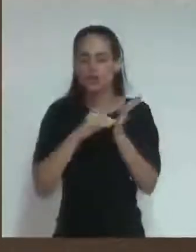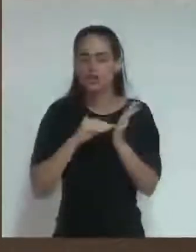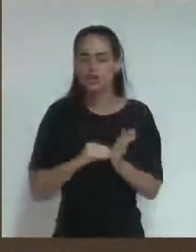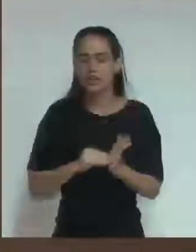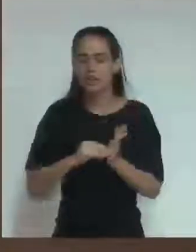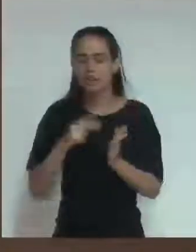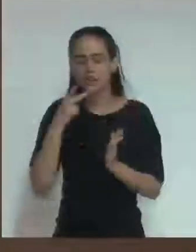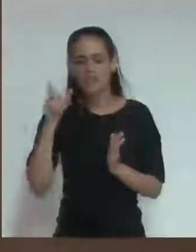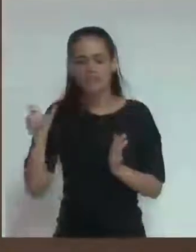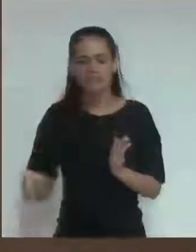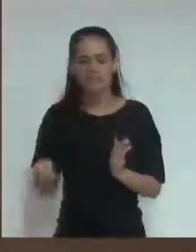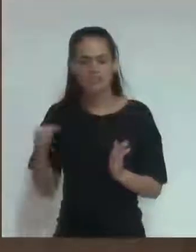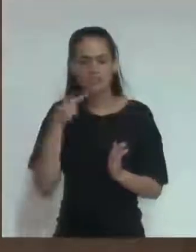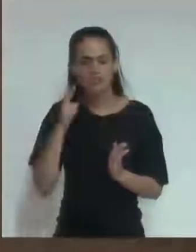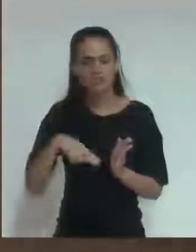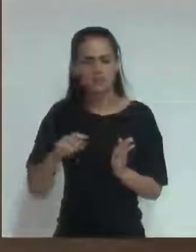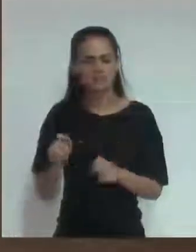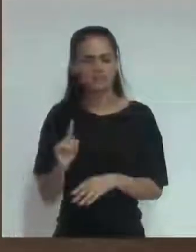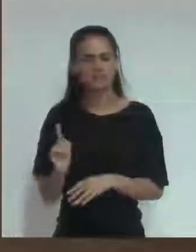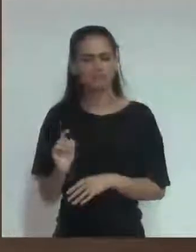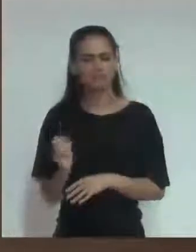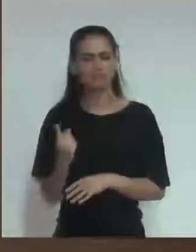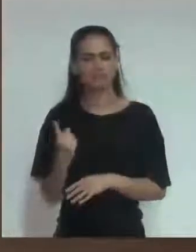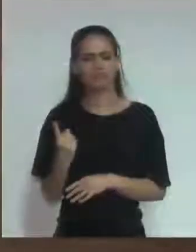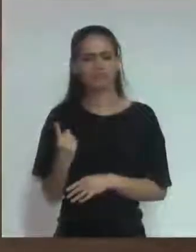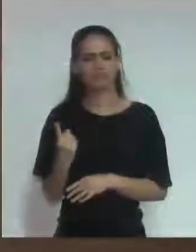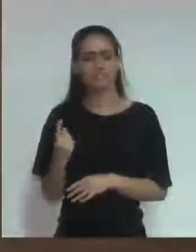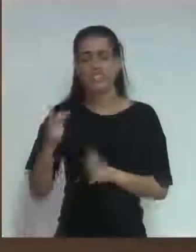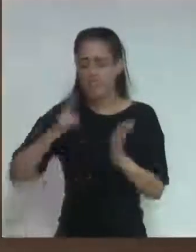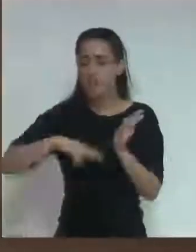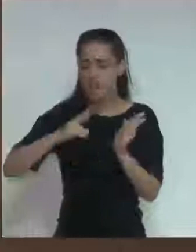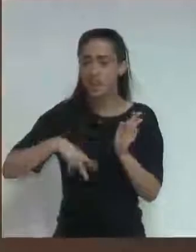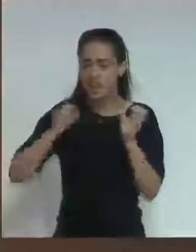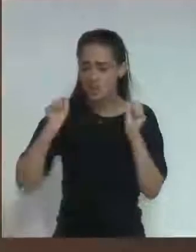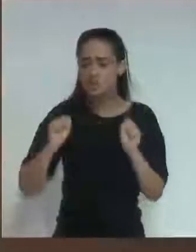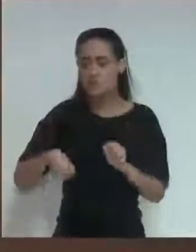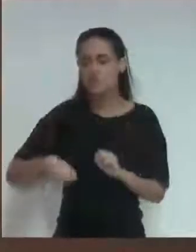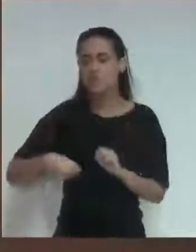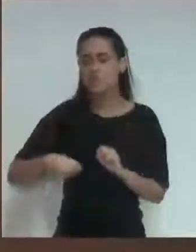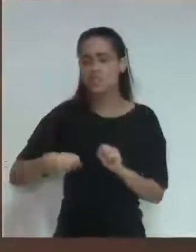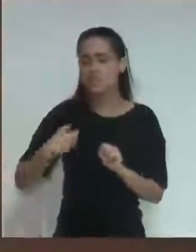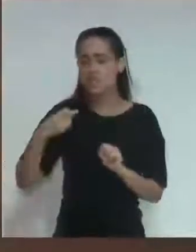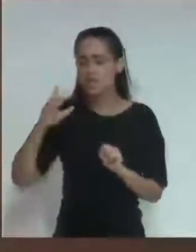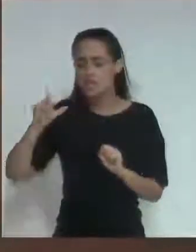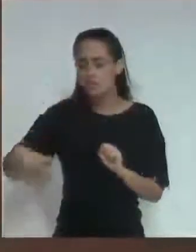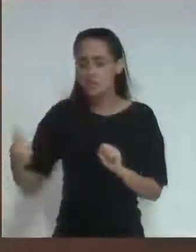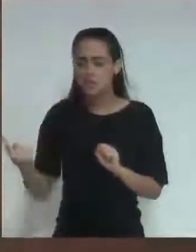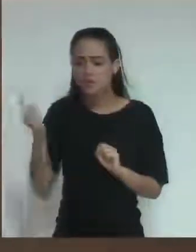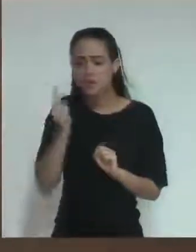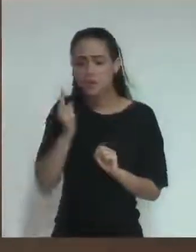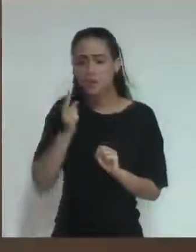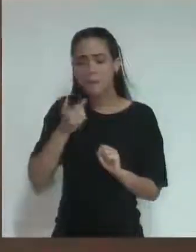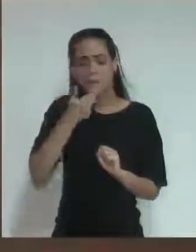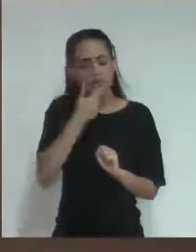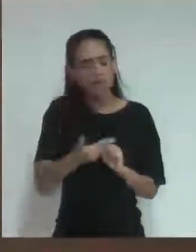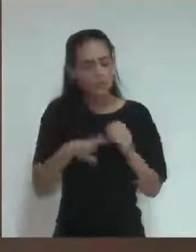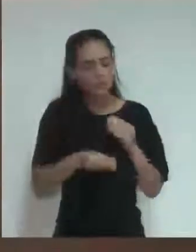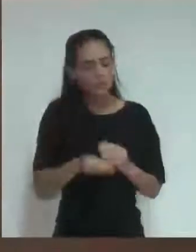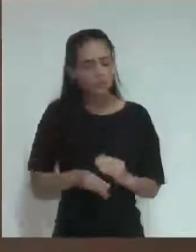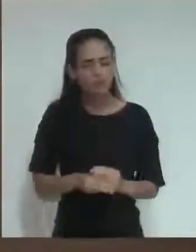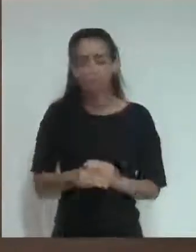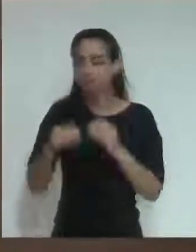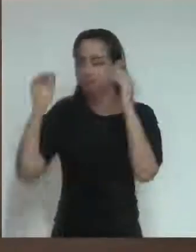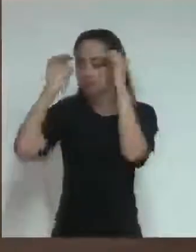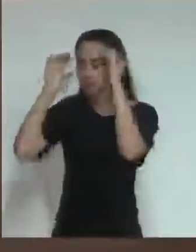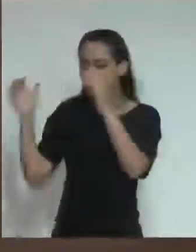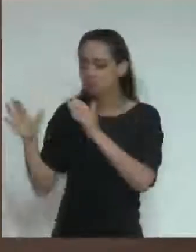falo. Tudo leu tudo, tanto que leu as conclusões que sugeriu, no último parágrafo, essas alterações que foram incluídas.